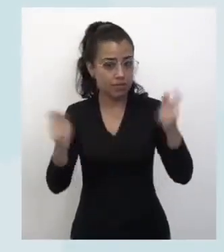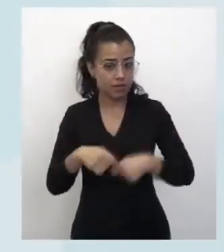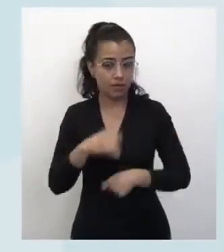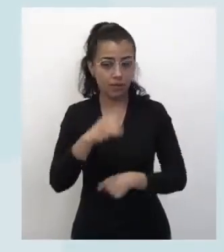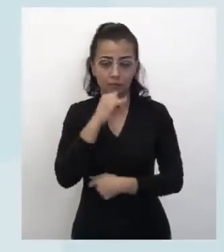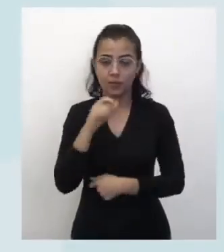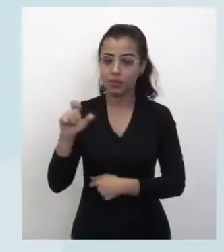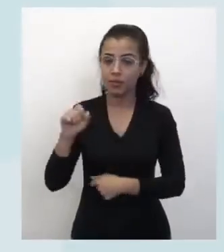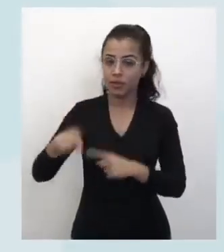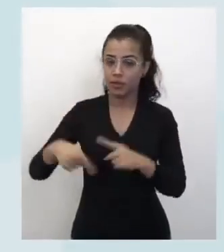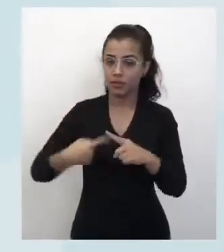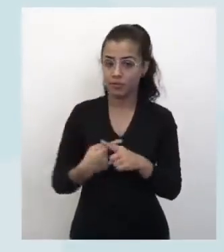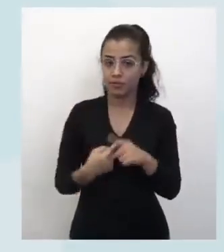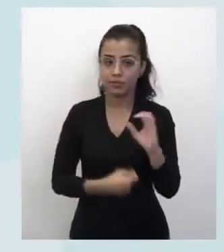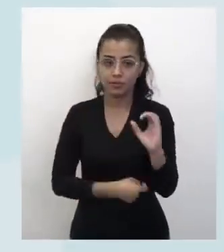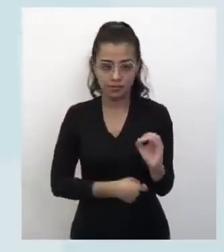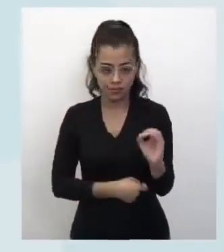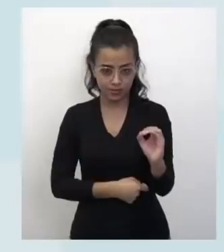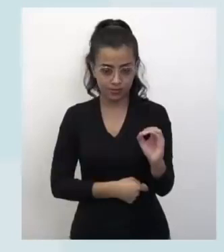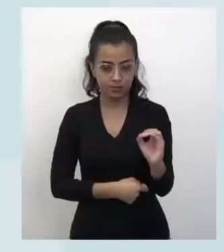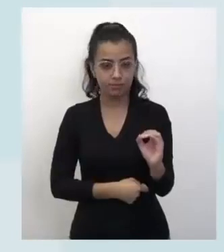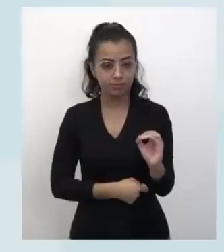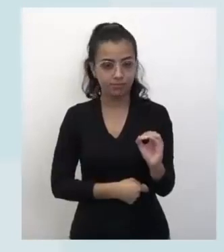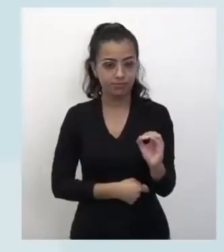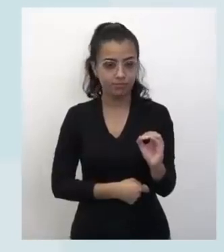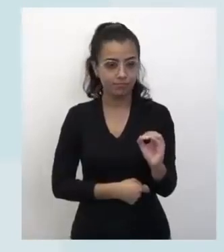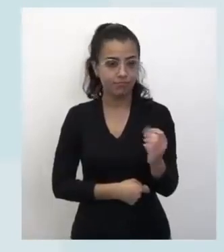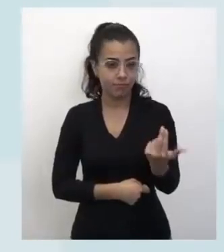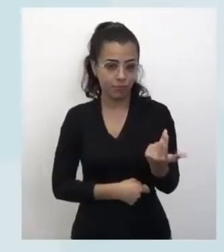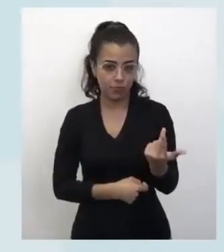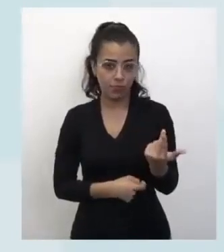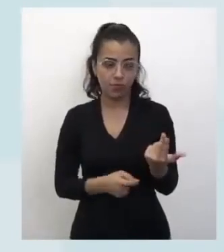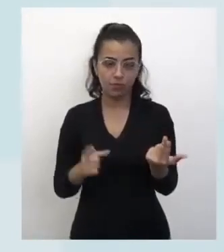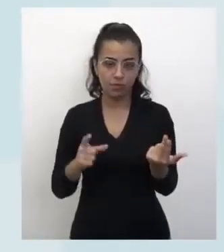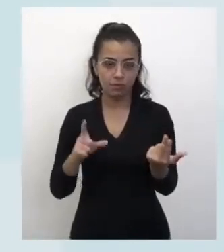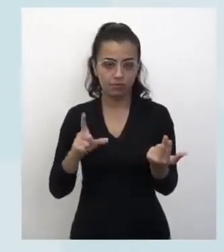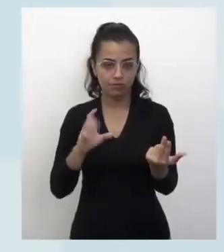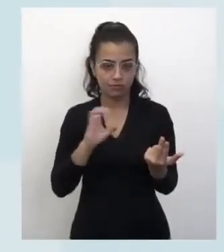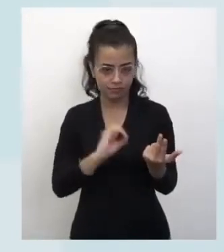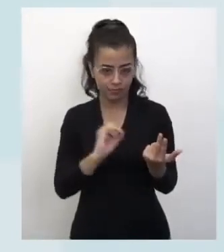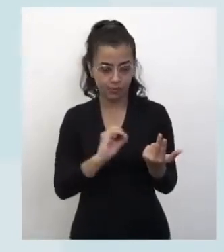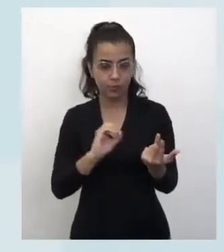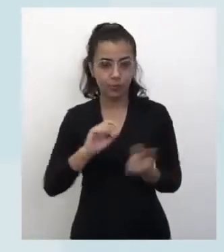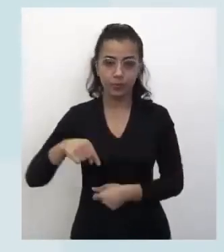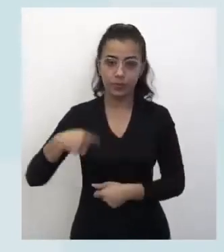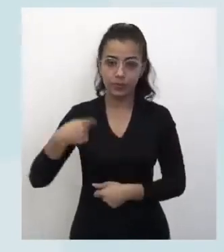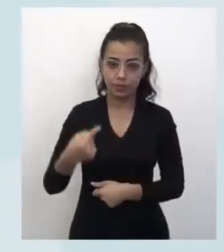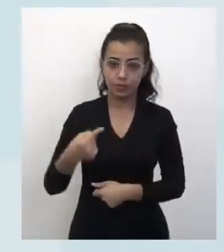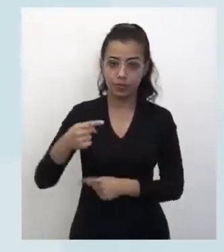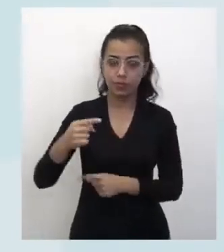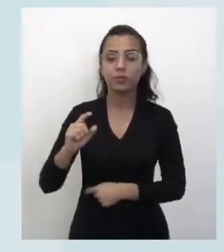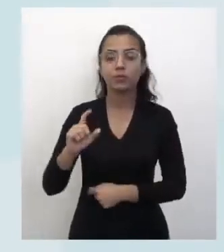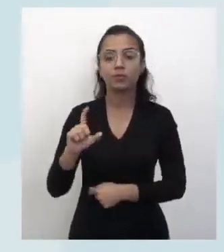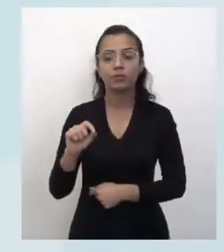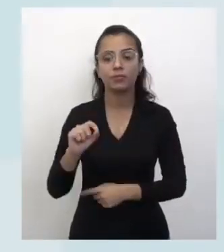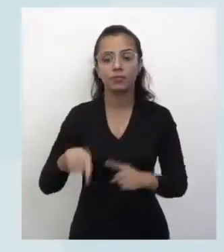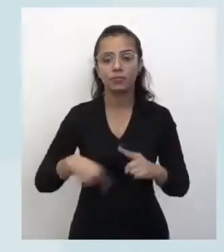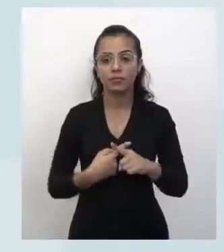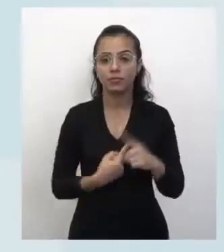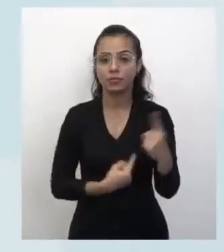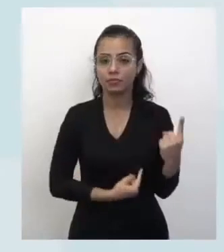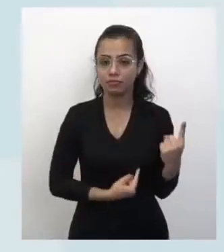10 vezes 0, então aqui, ó, 10 que multiplica o 0 dá 0. Aí vai para o próximo. 10 que multiplica o